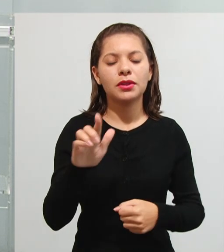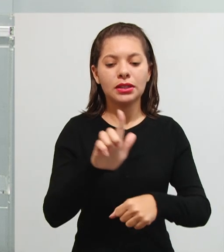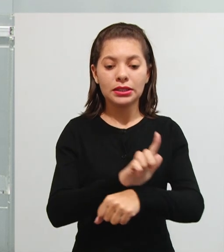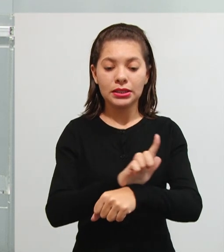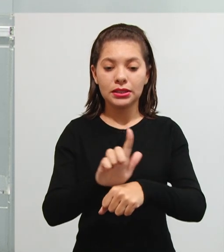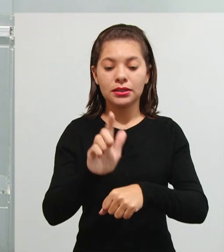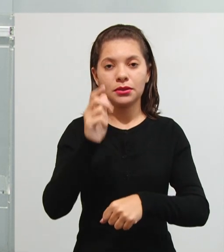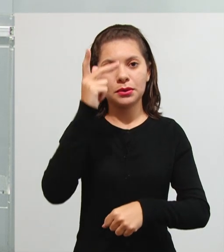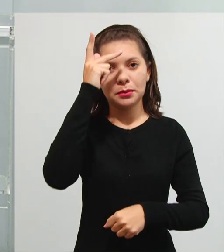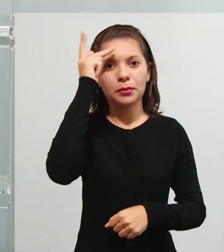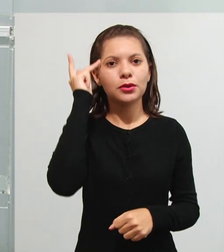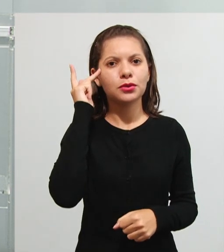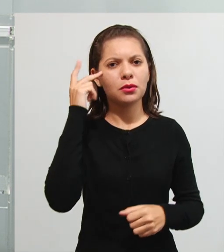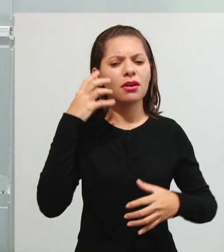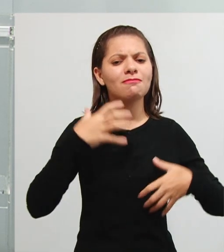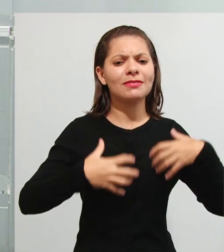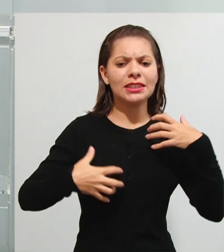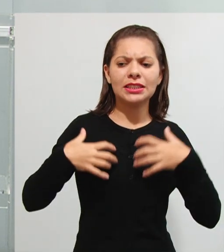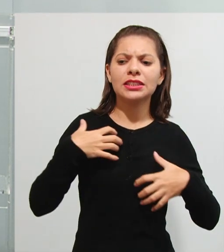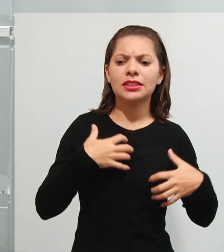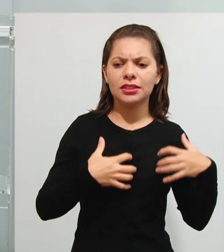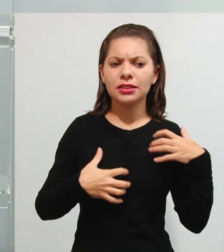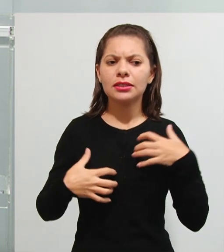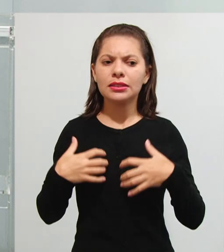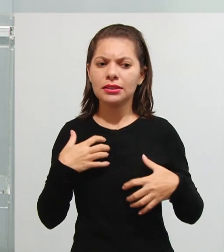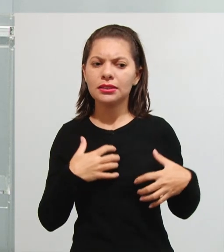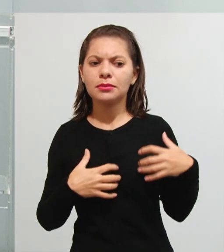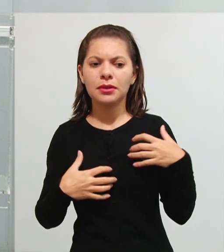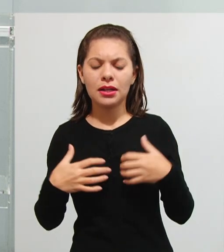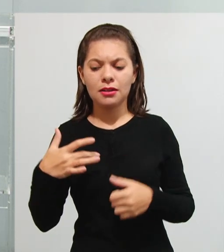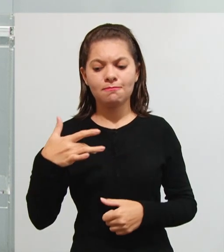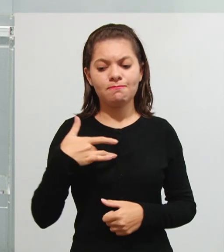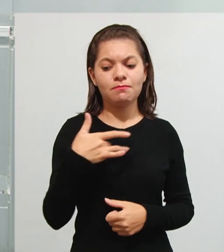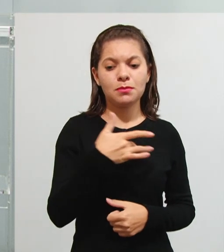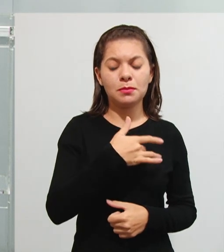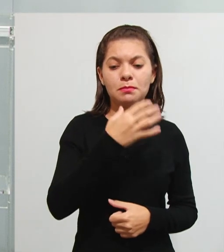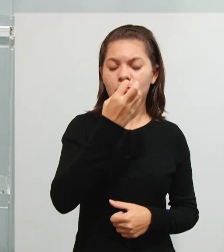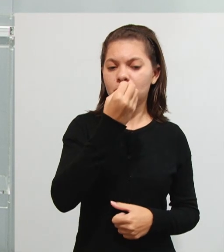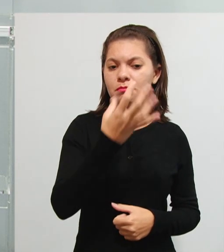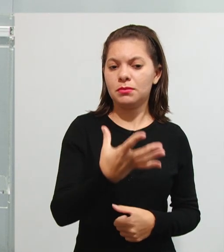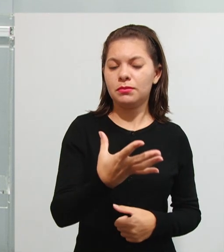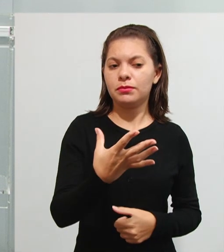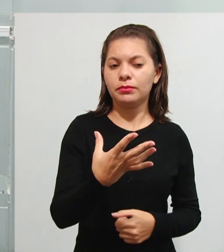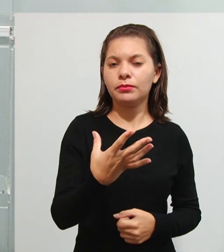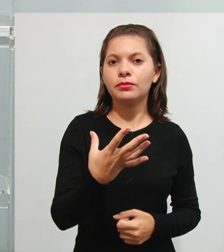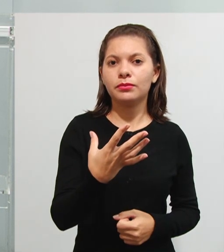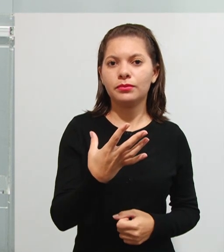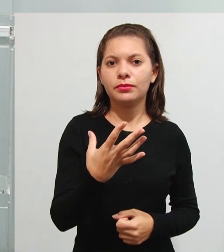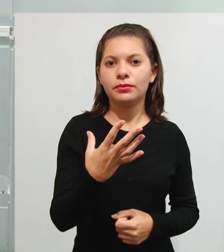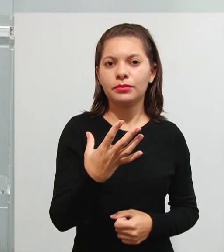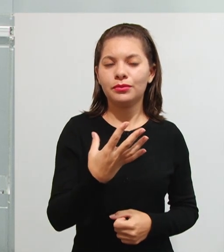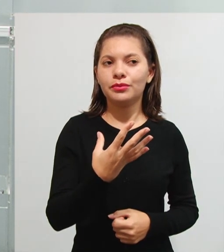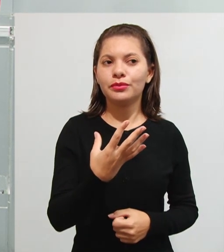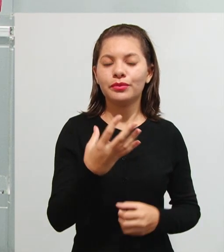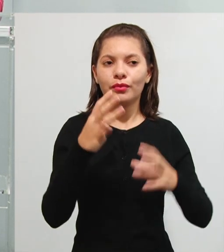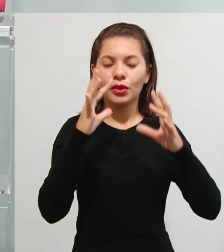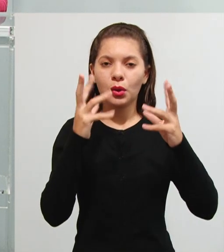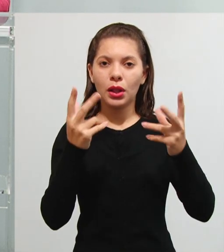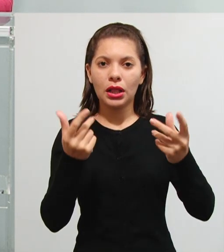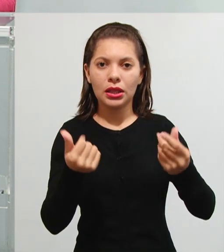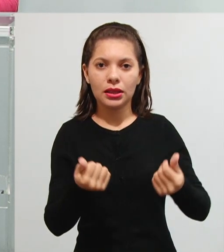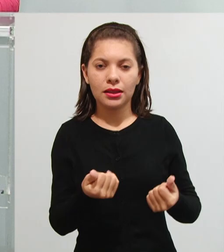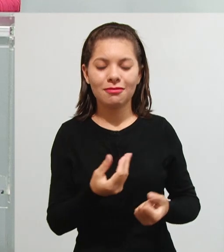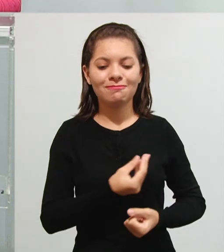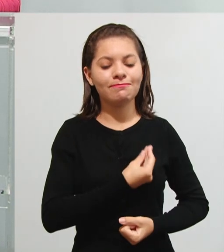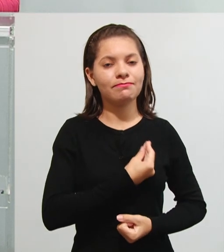estejam preocupados com essa questão da qualidade de vida no trabalho das pessoas e